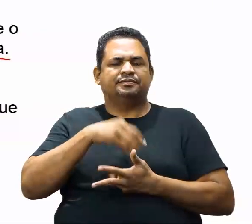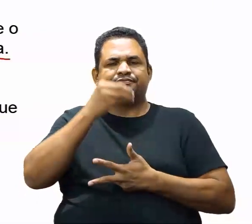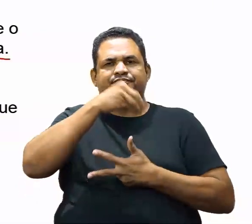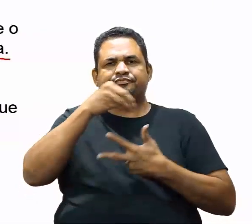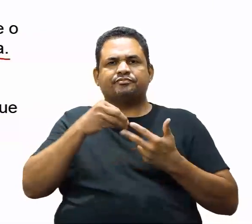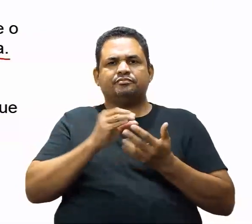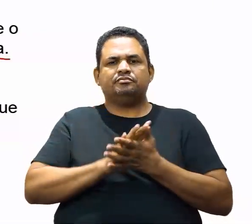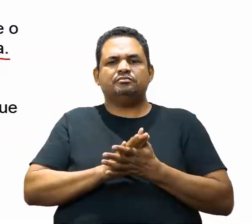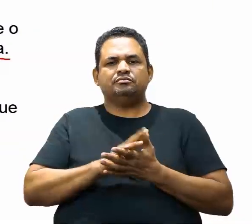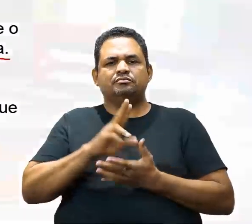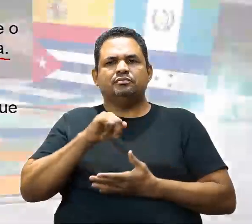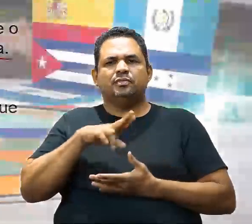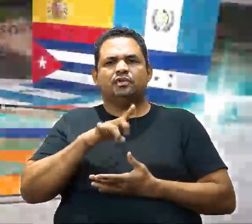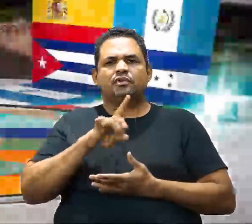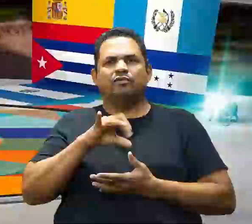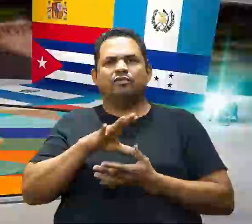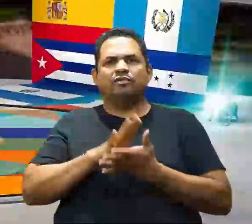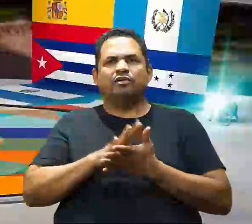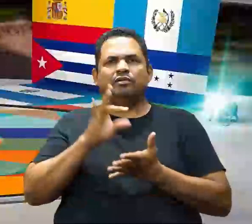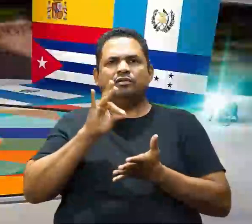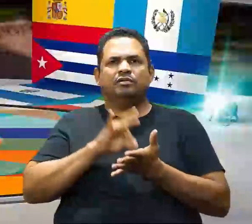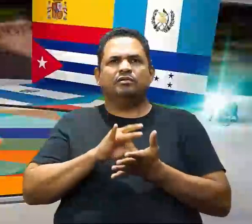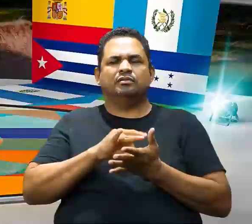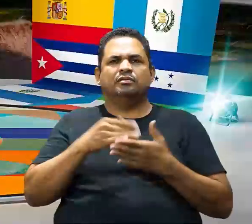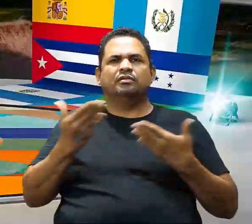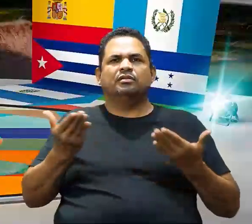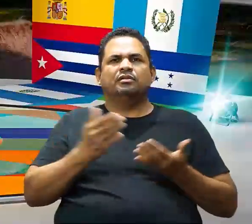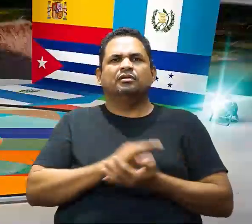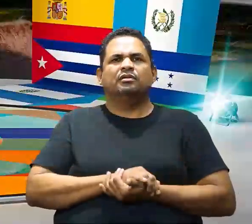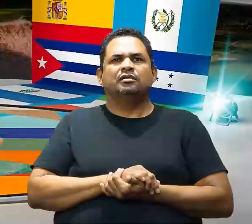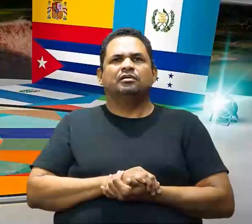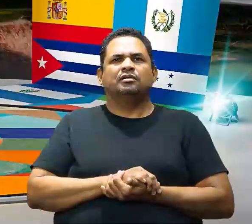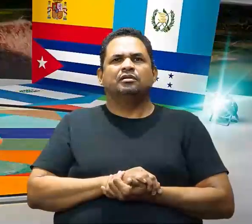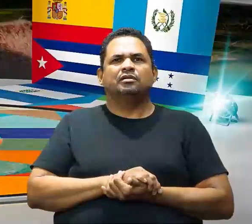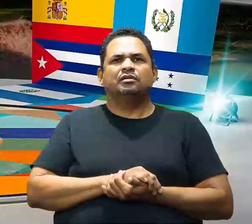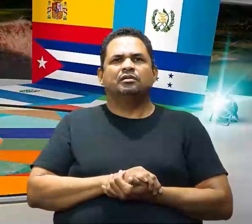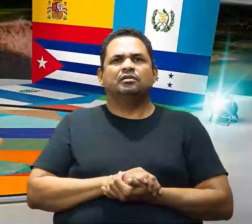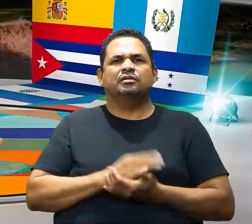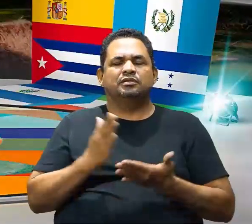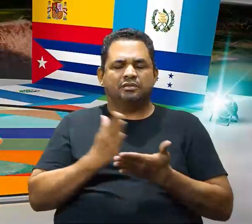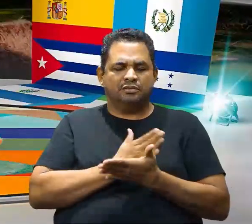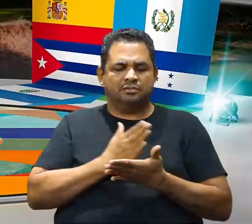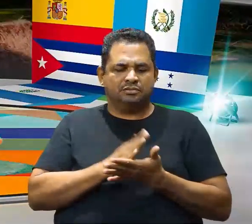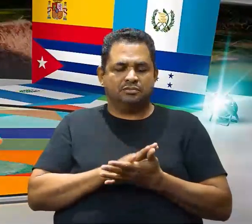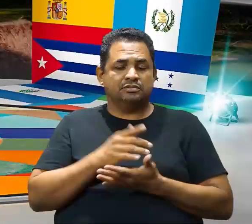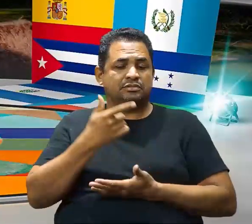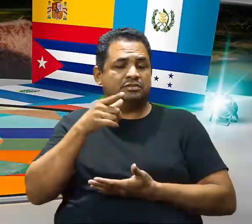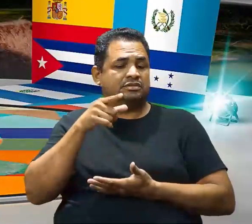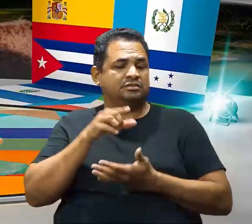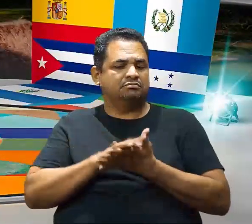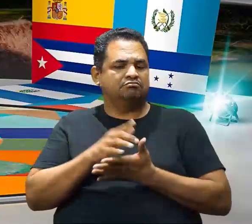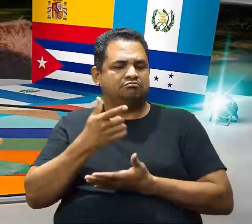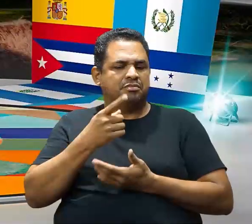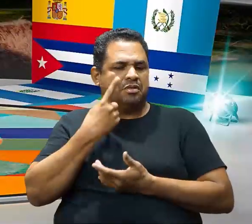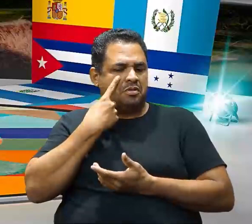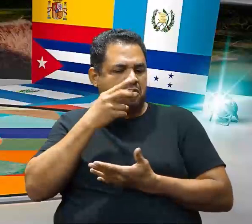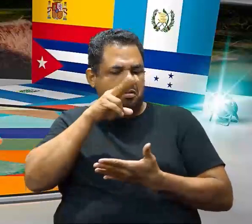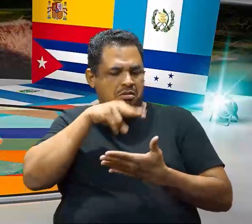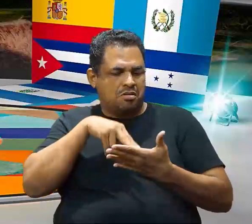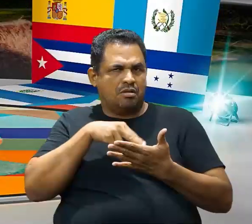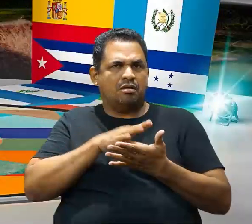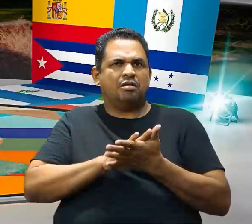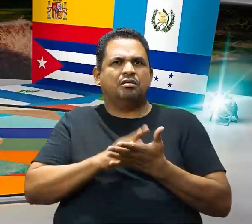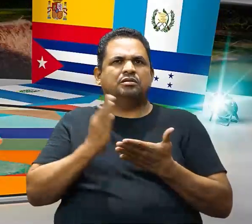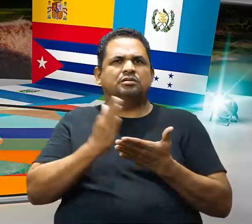novela e é realista. Isso mesmo. Sim, esse livro, se você não teve a oportunidade de ver, de ler, é